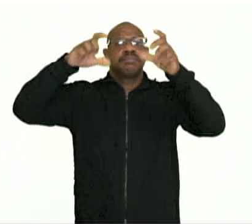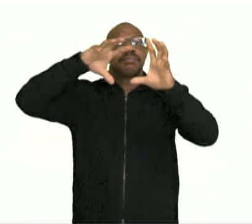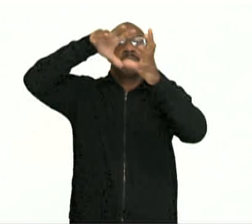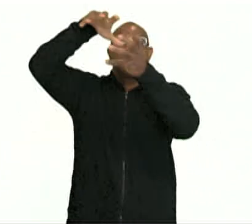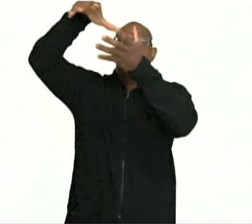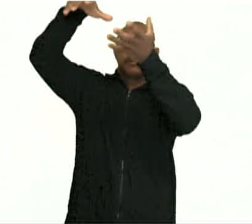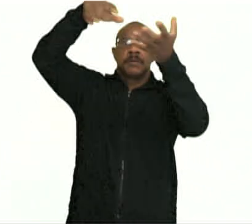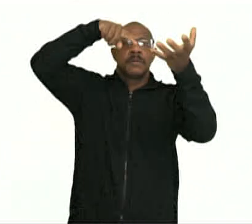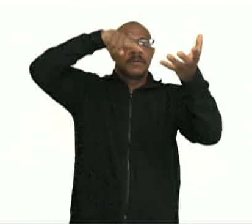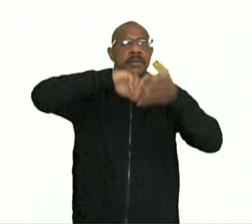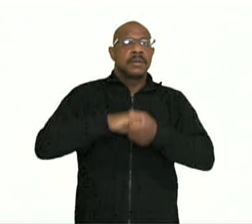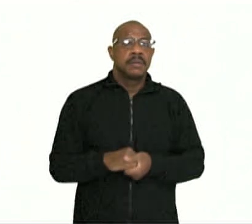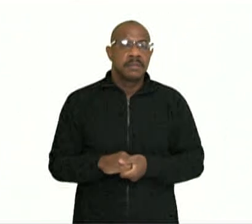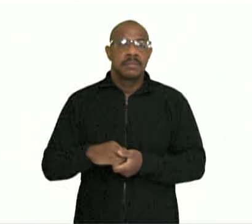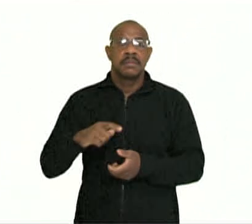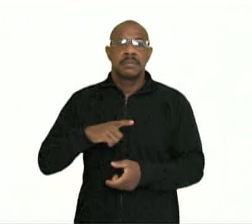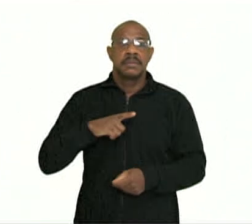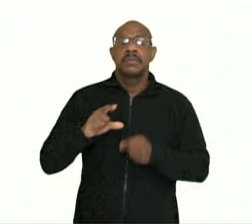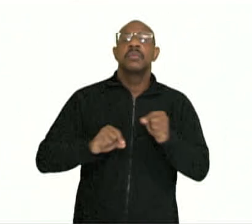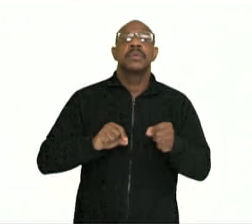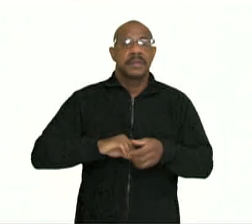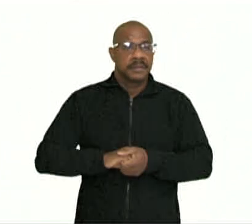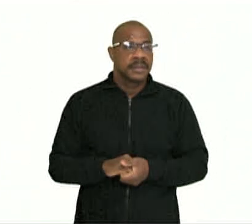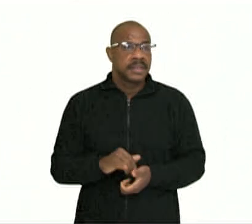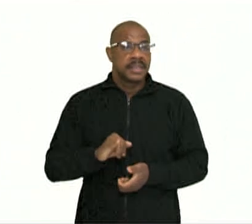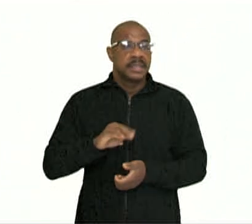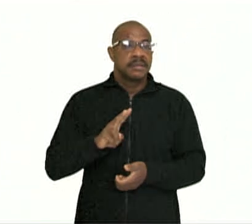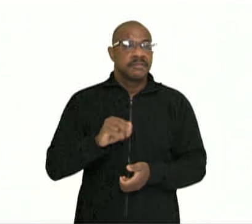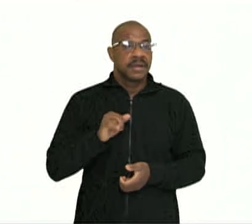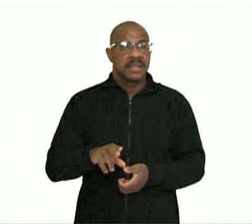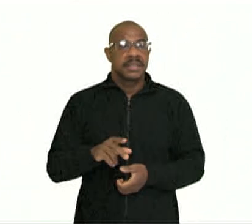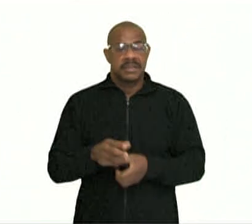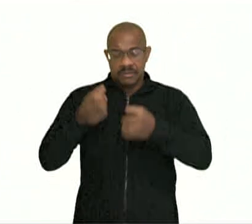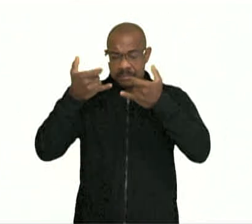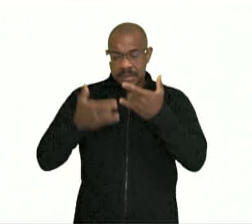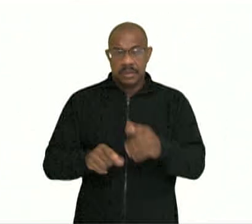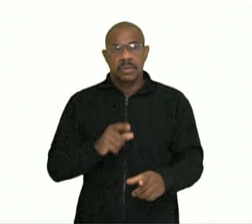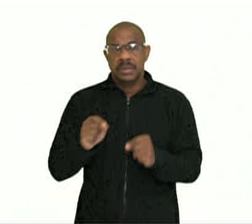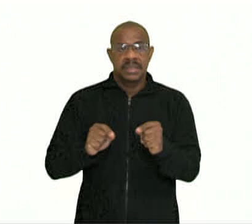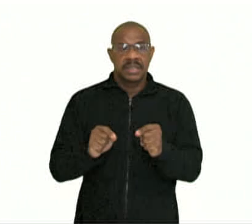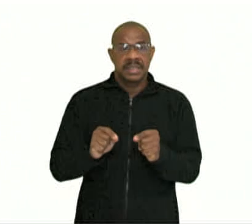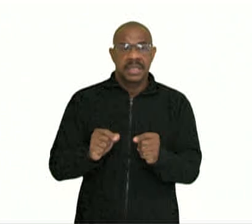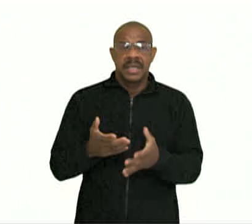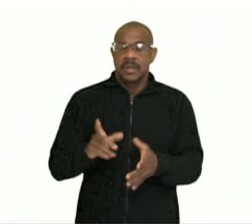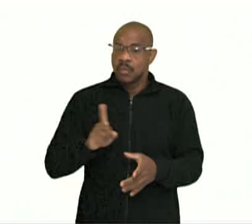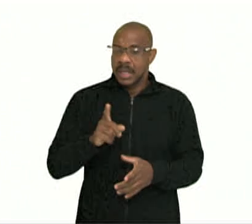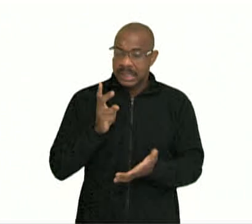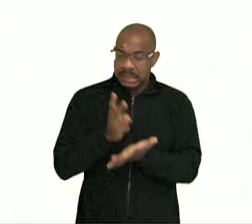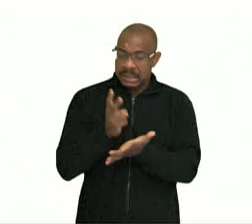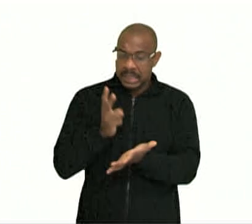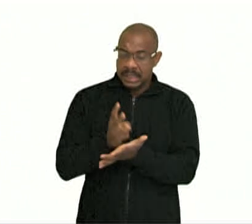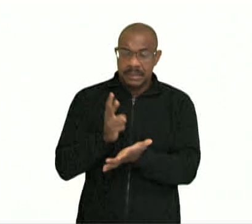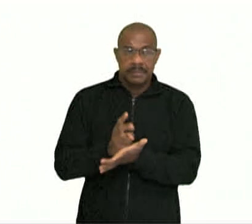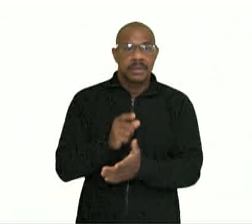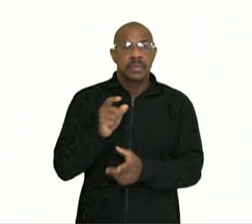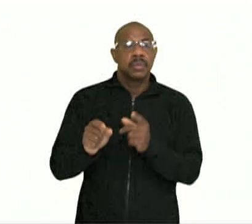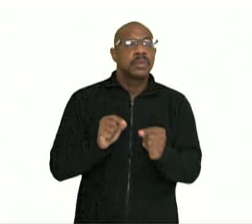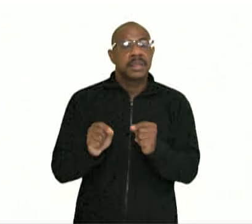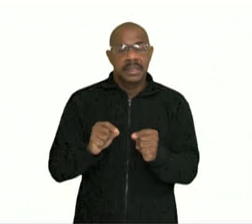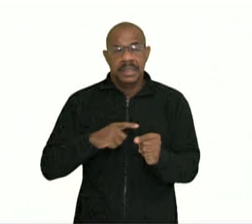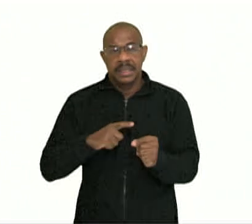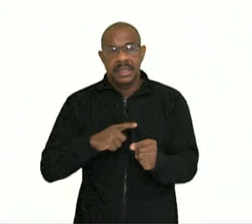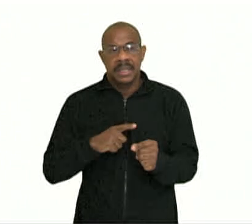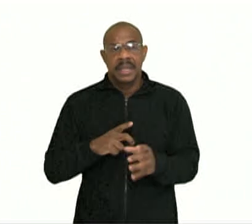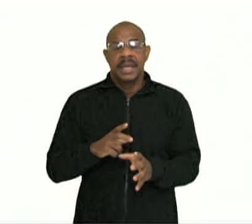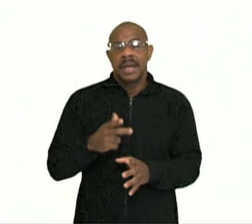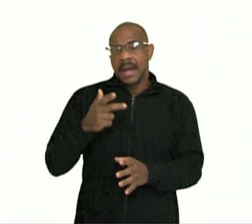NASA, Ivair Contígio conta que não são raras as vezes em que ele é interpelado por